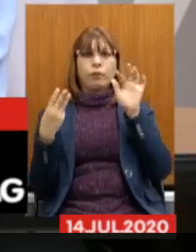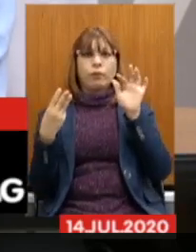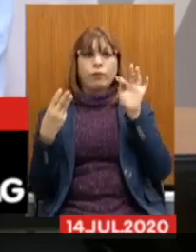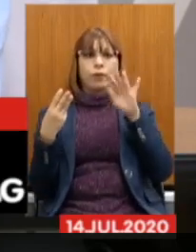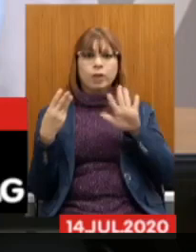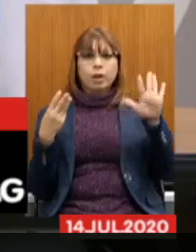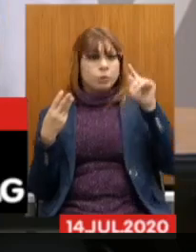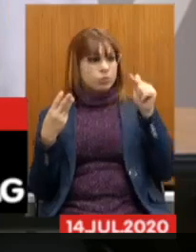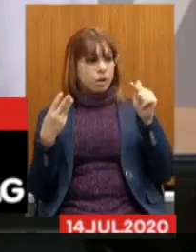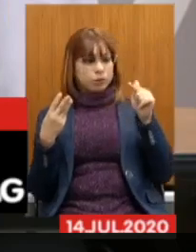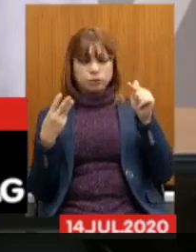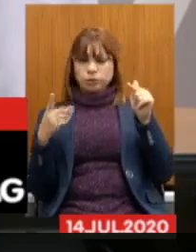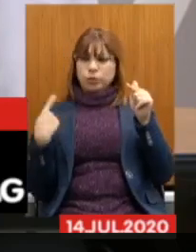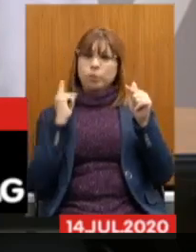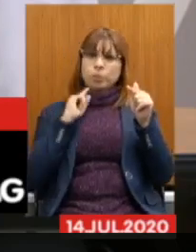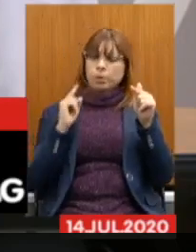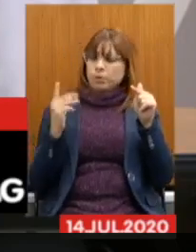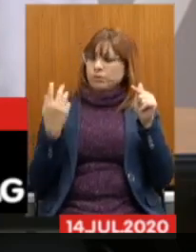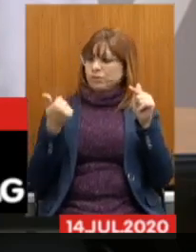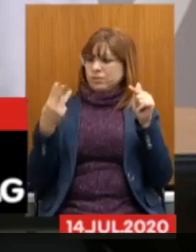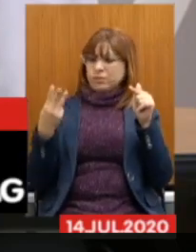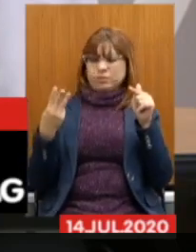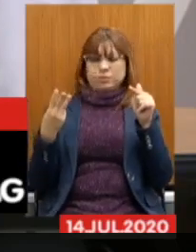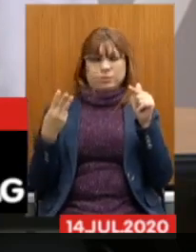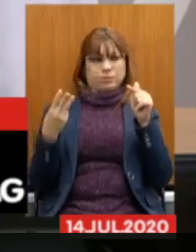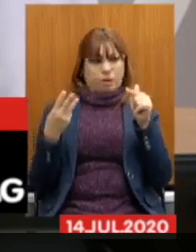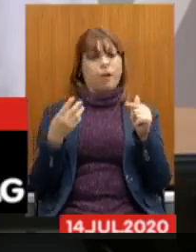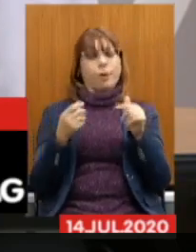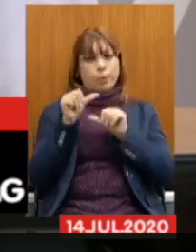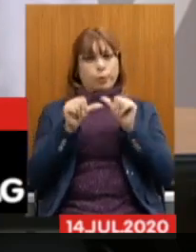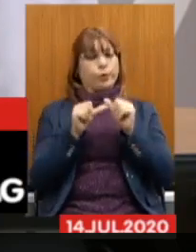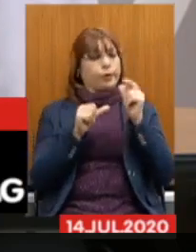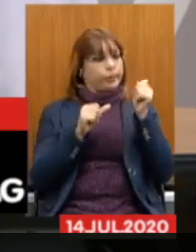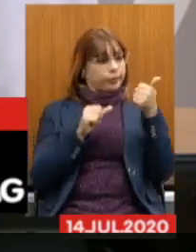entre alíquotas de 13% a 19%.